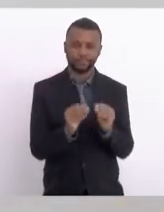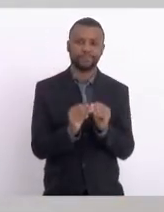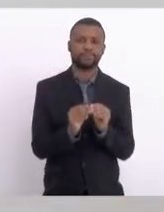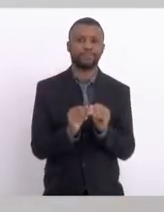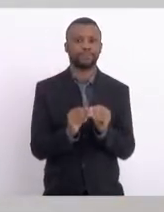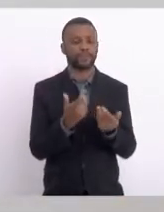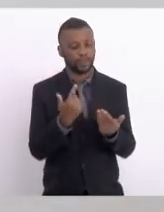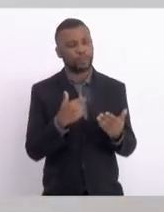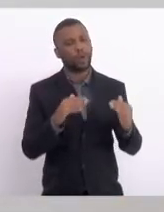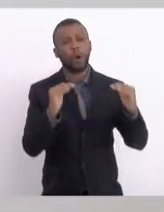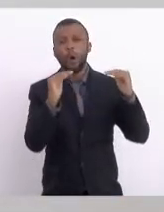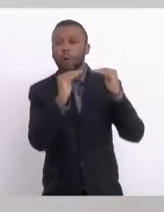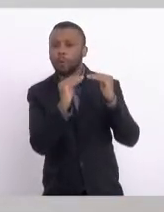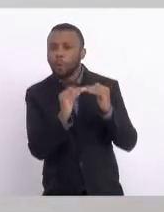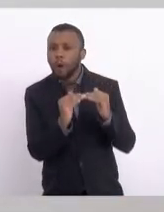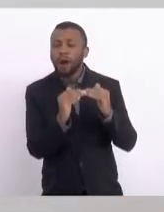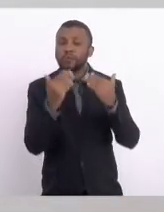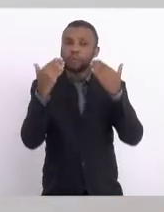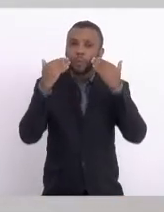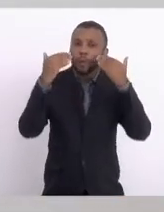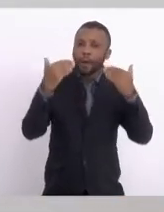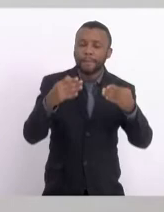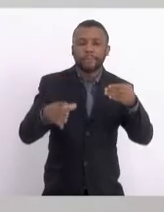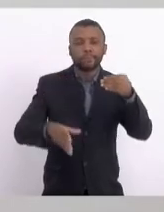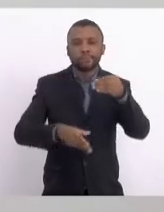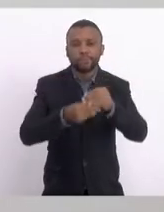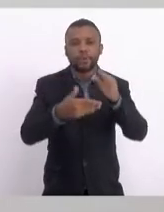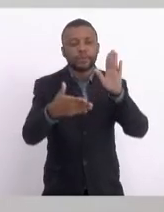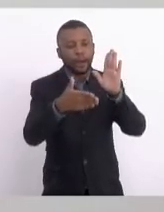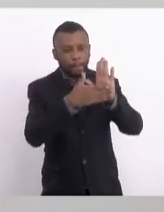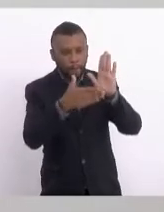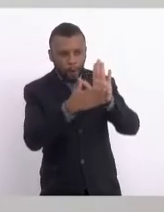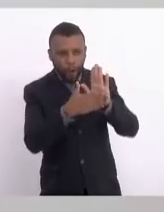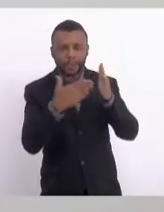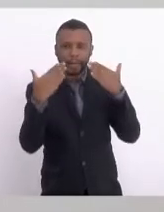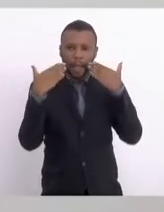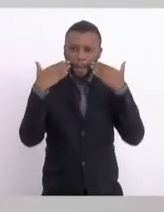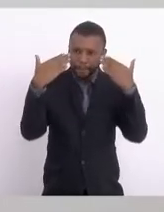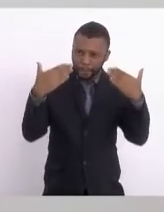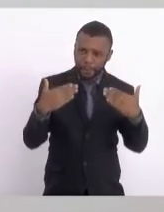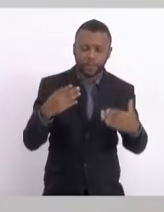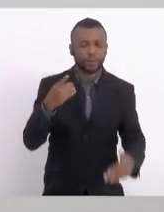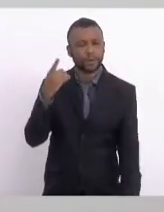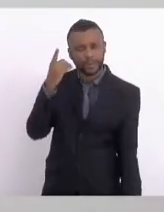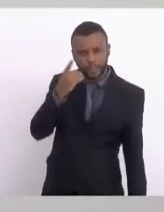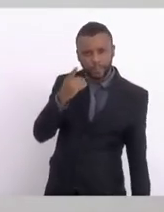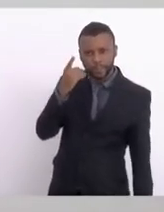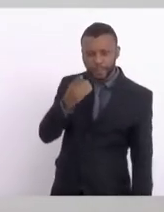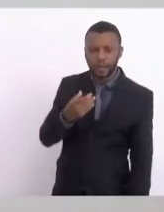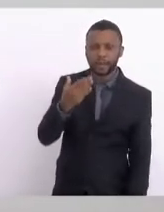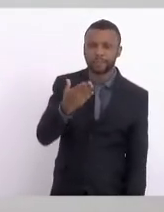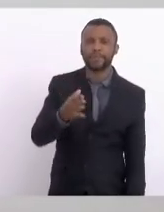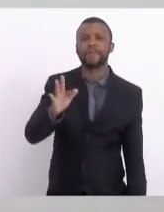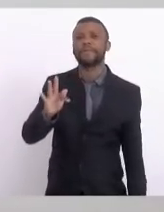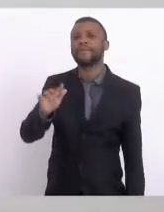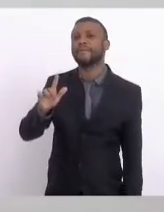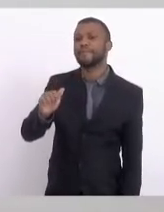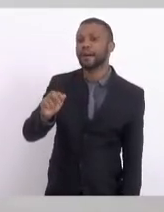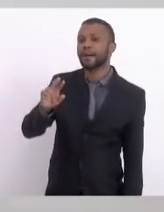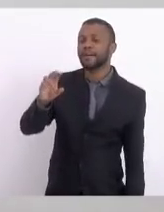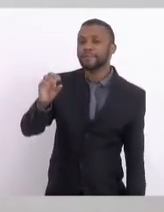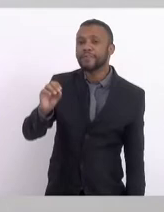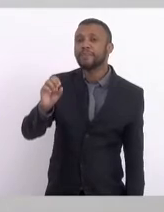eu concordo perfeitamente com a apresentação da proposta apresentada pelo nobre deputado Flávio Serafini